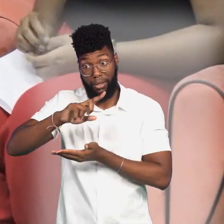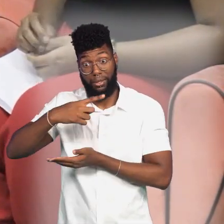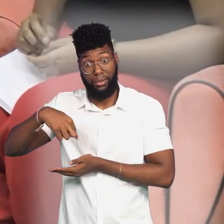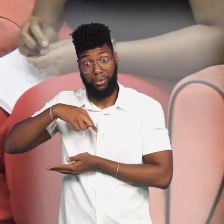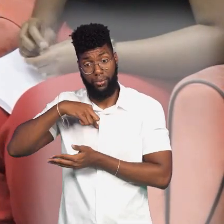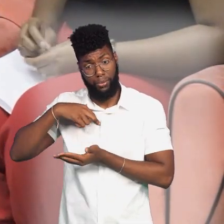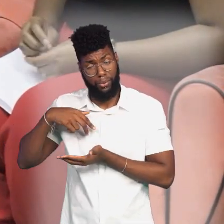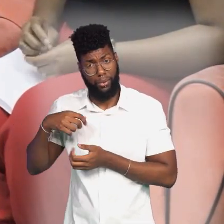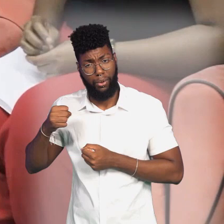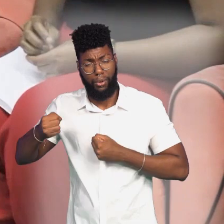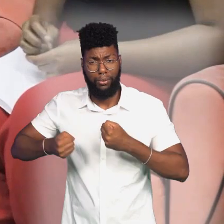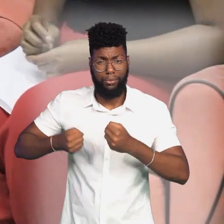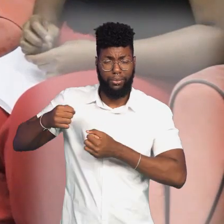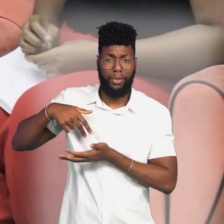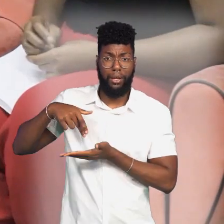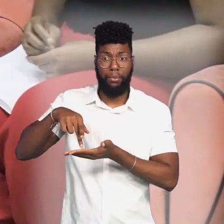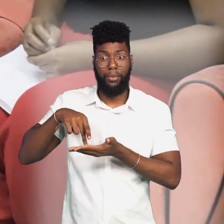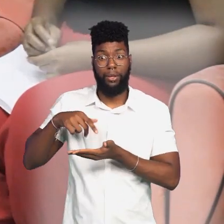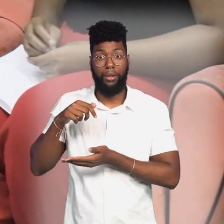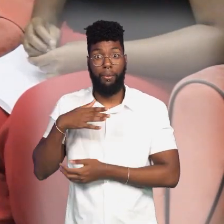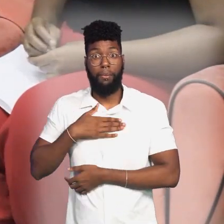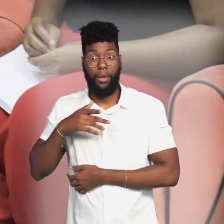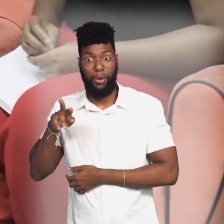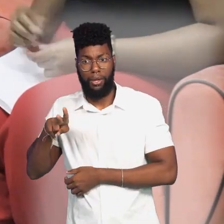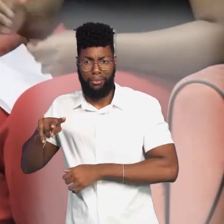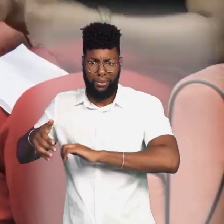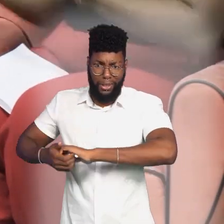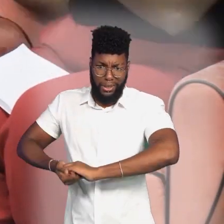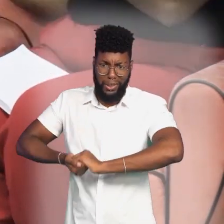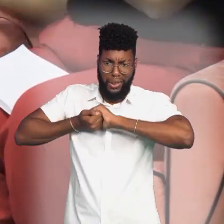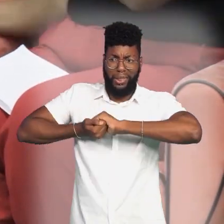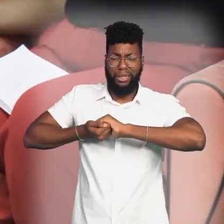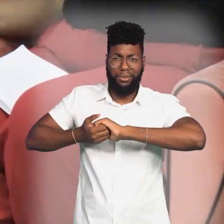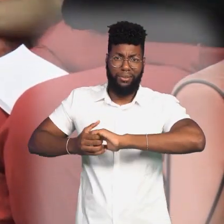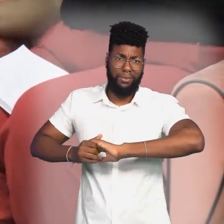E aí ele segurou no meu braço, na minha mão assim, que a gente